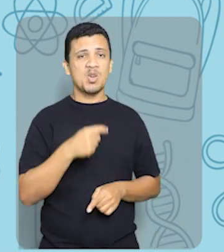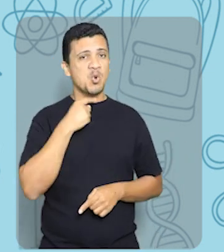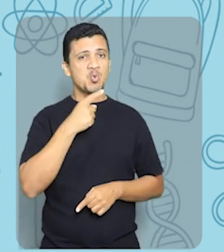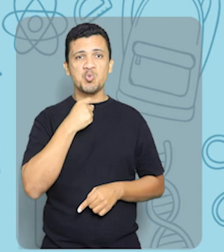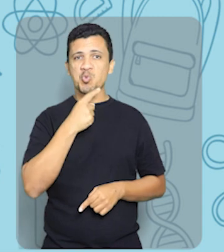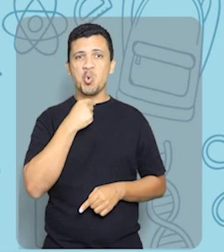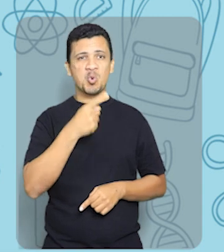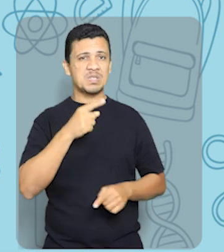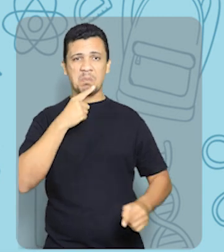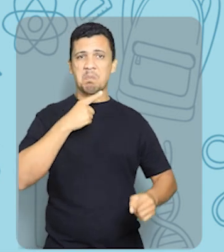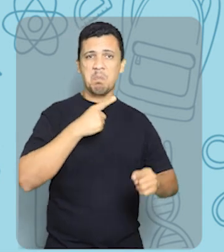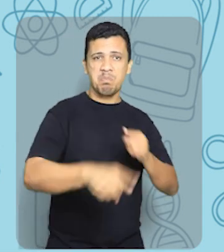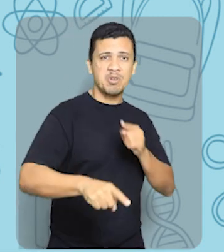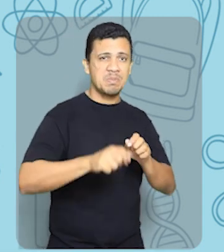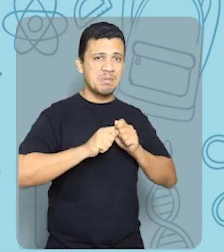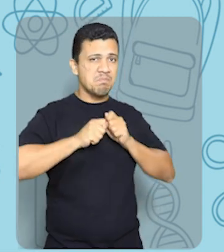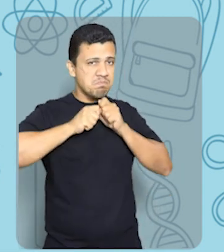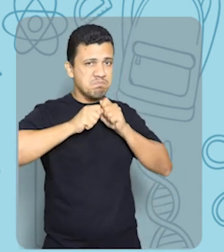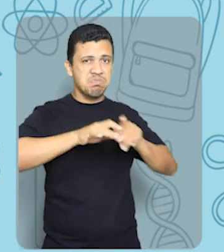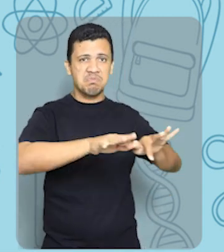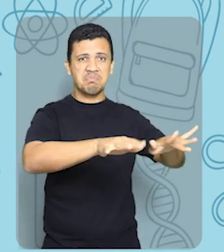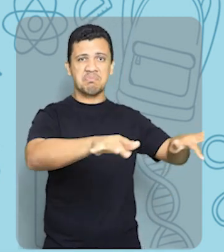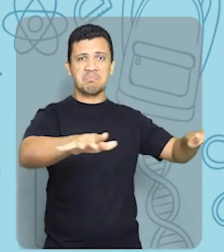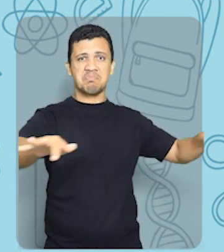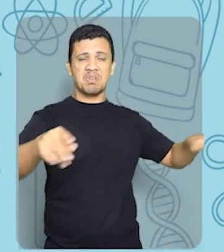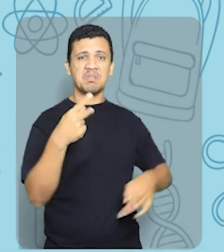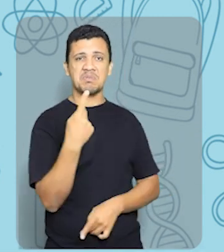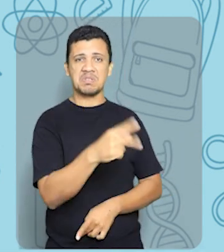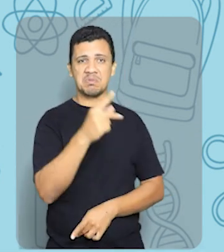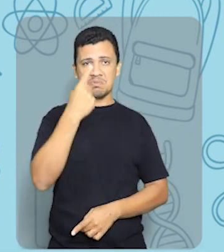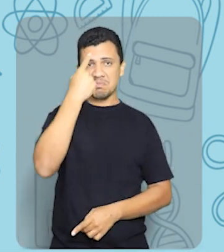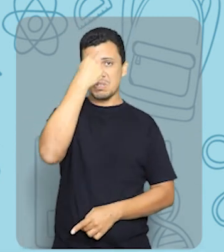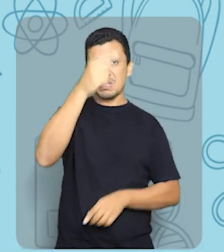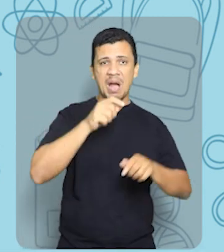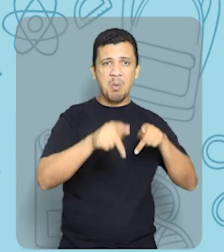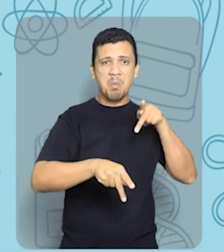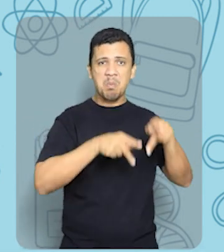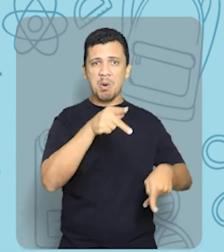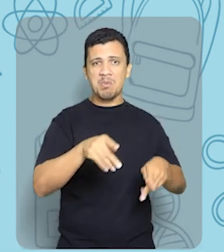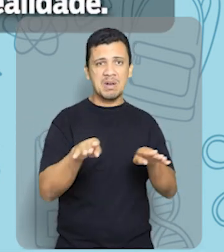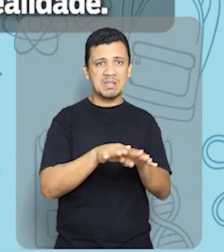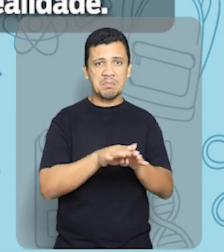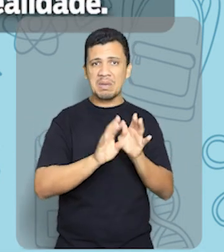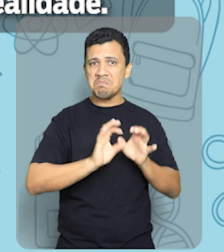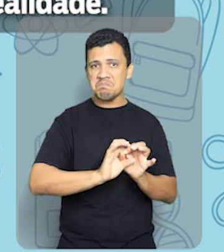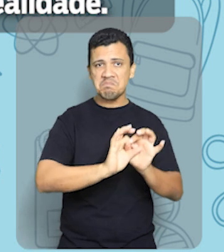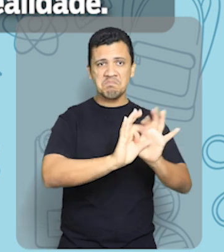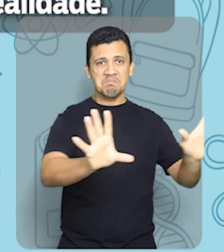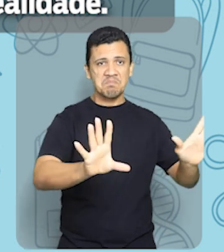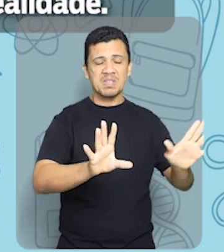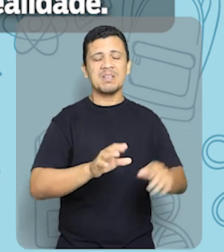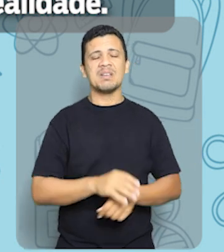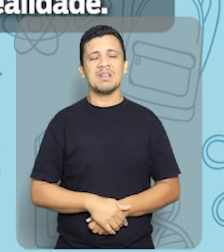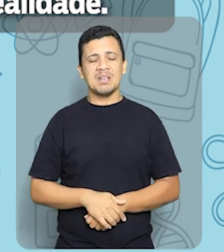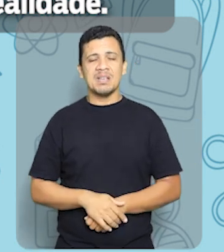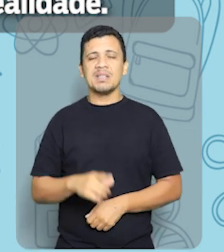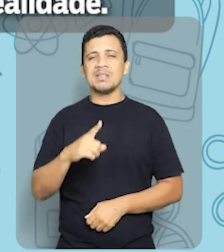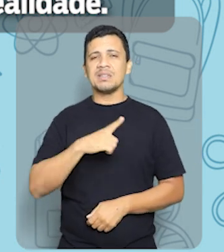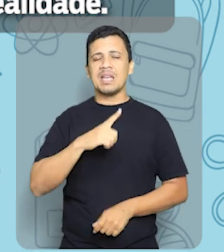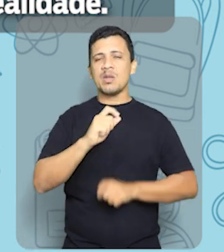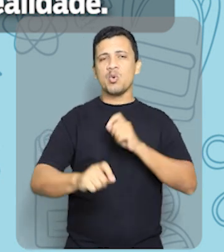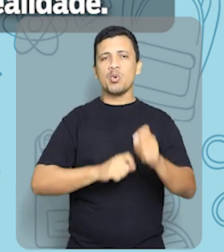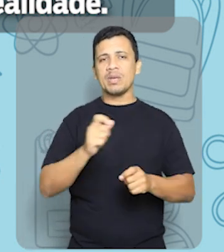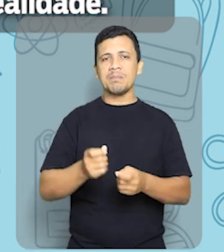para impedir a disseminação de seus ideais populares e libertários, dentre os quais se destaca